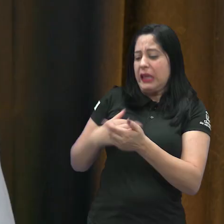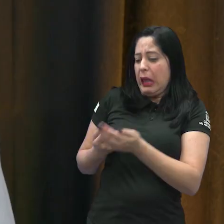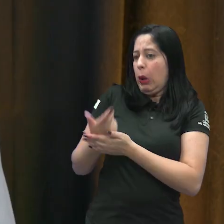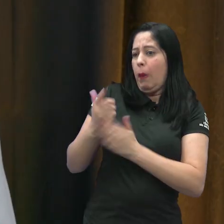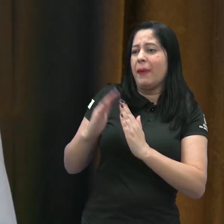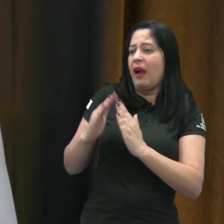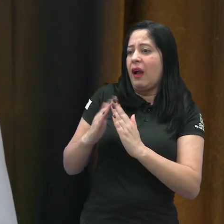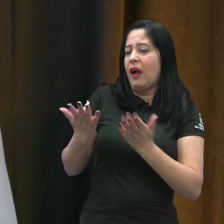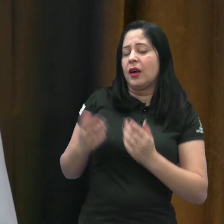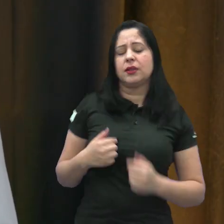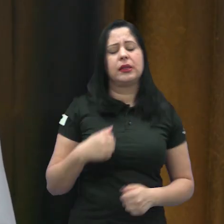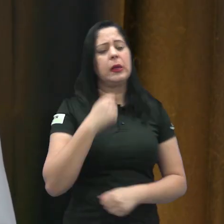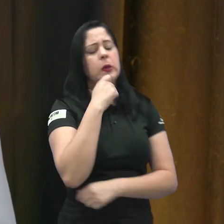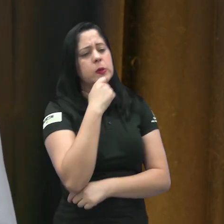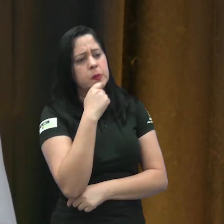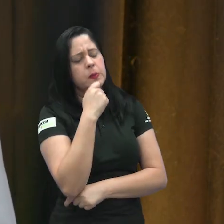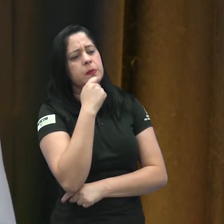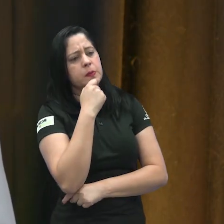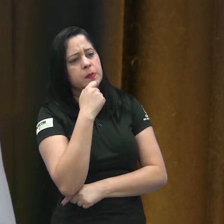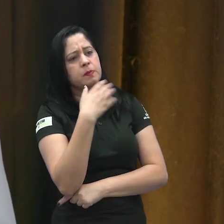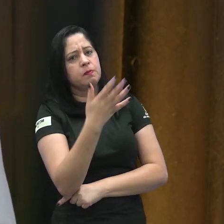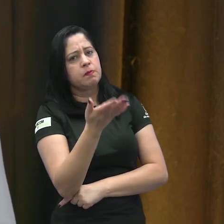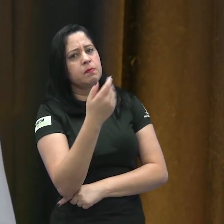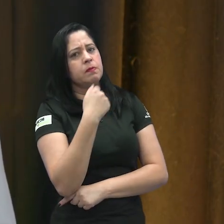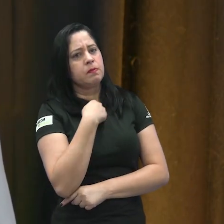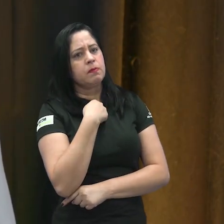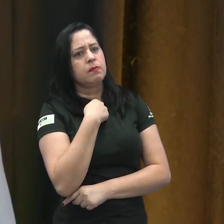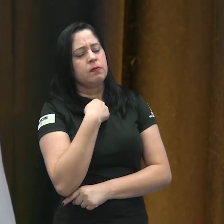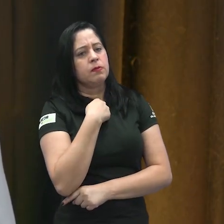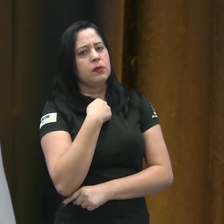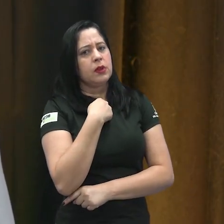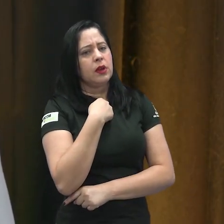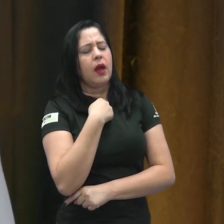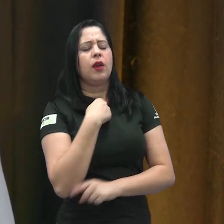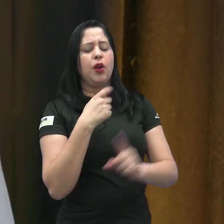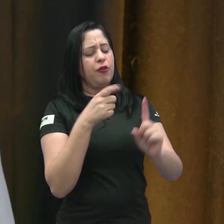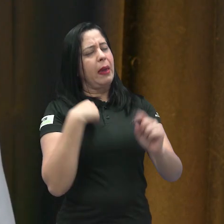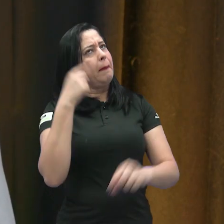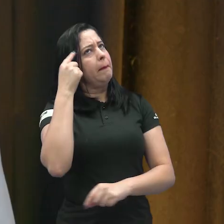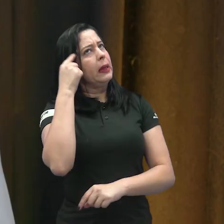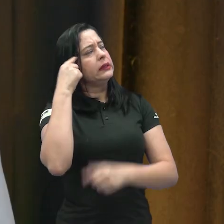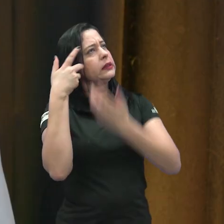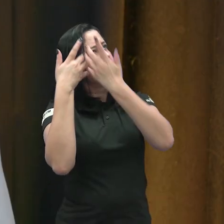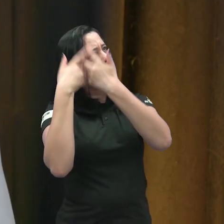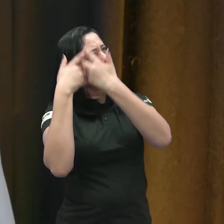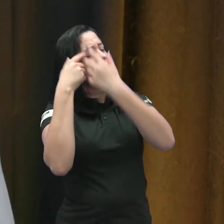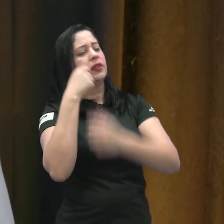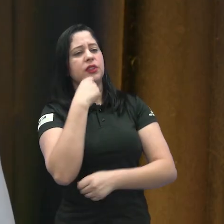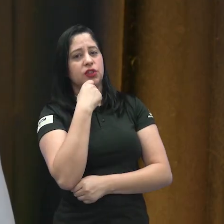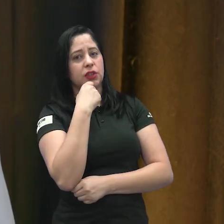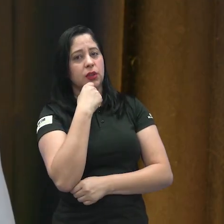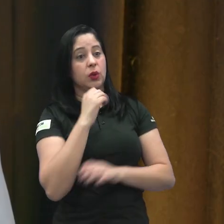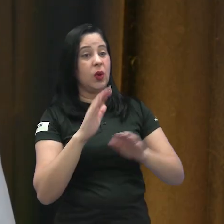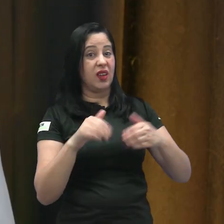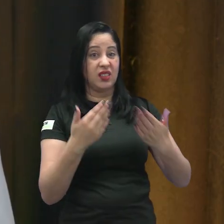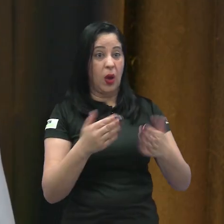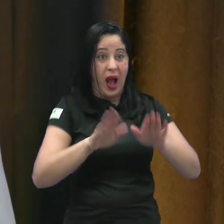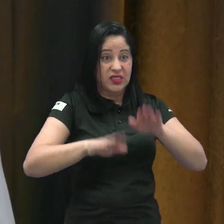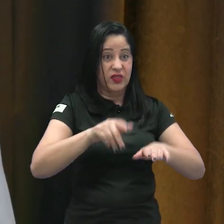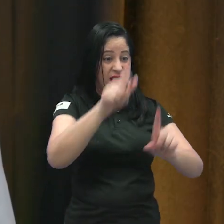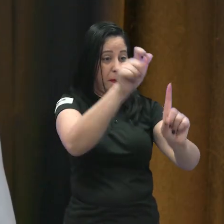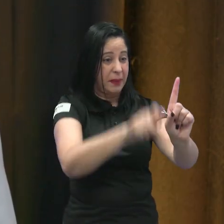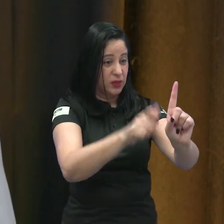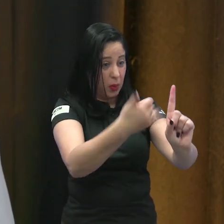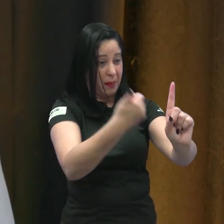né? Isso me chamou a atenção e por essa razão e outras situações que daquelas pessoas, olha, lá